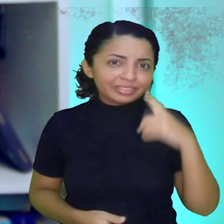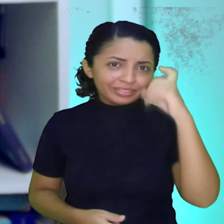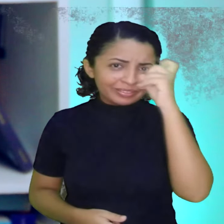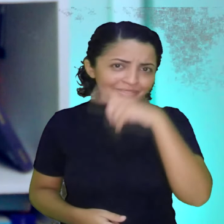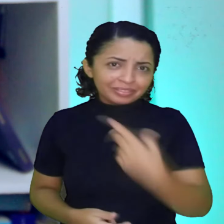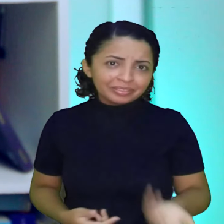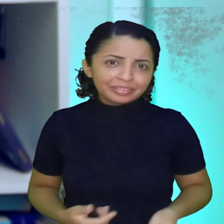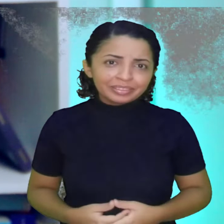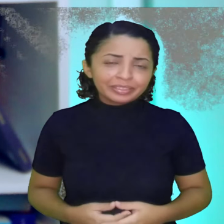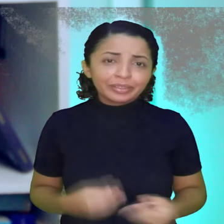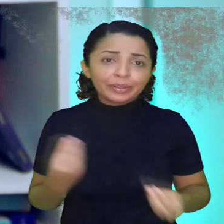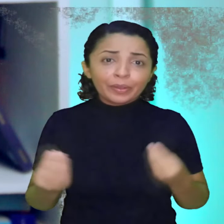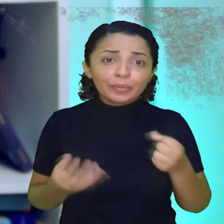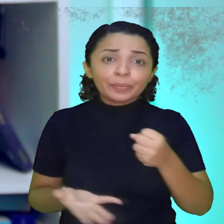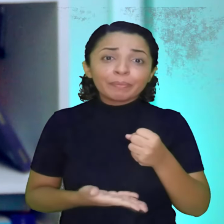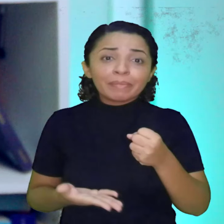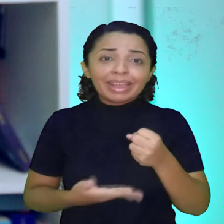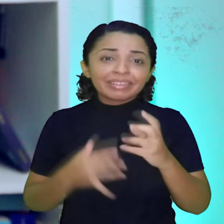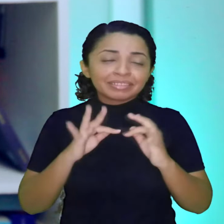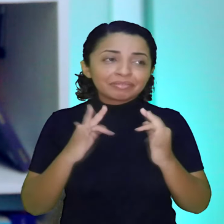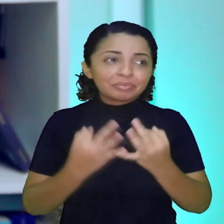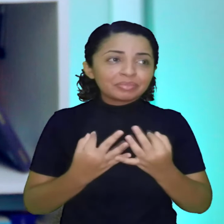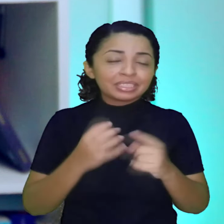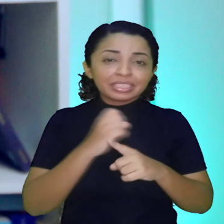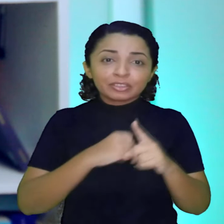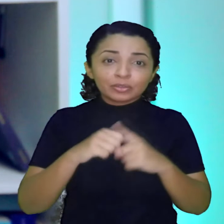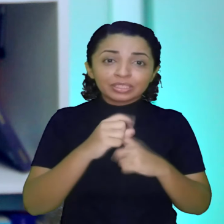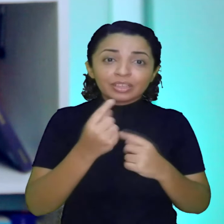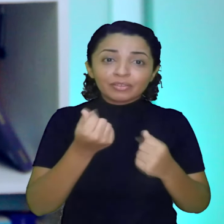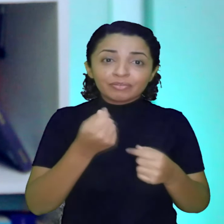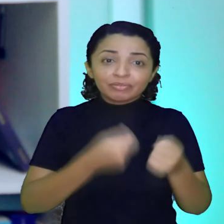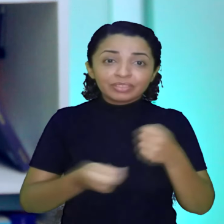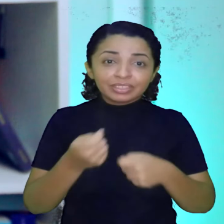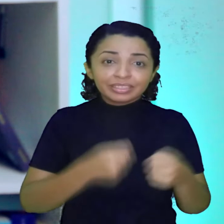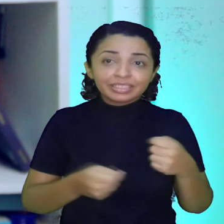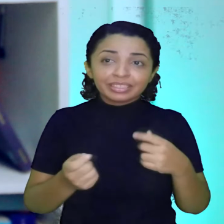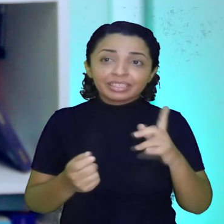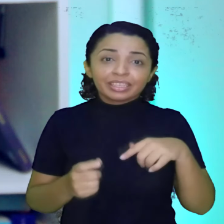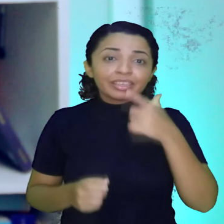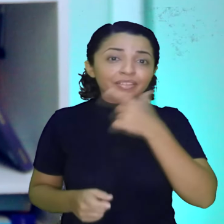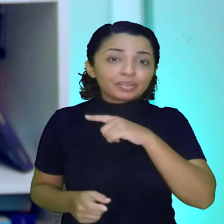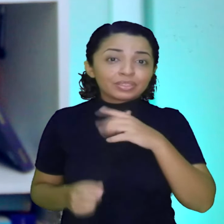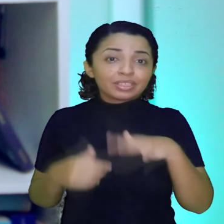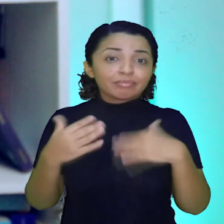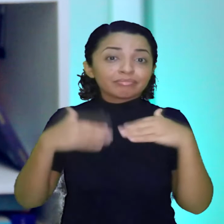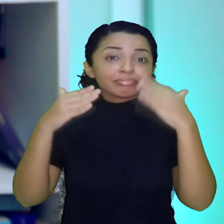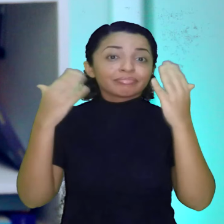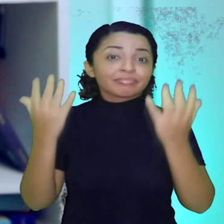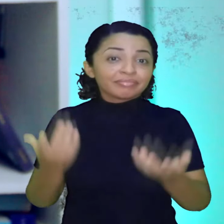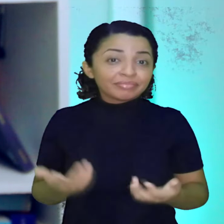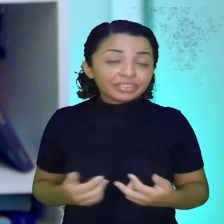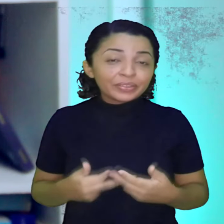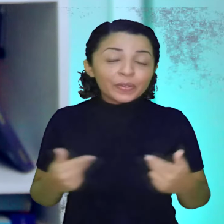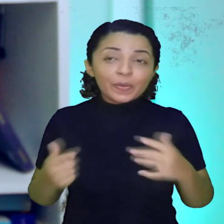tiveram uma boa base familiar, social, financeira, conseguir galgar mais rápido